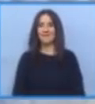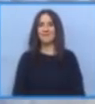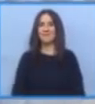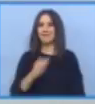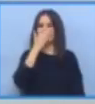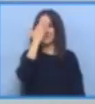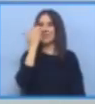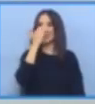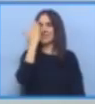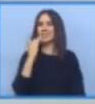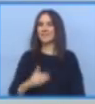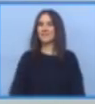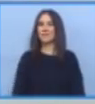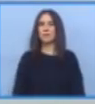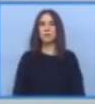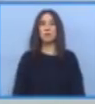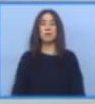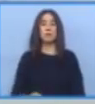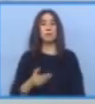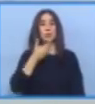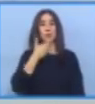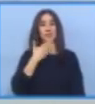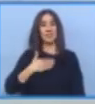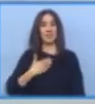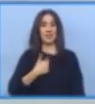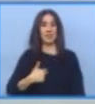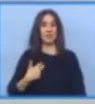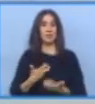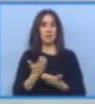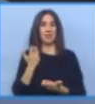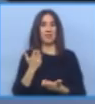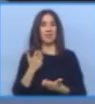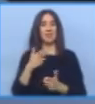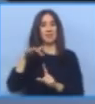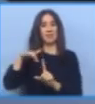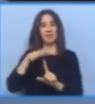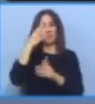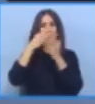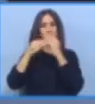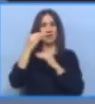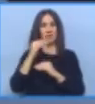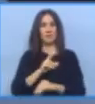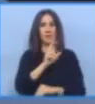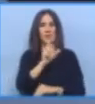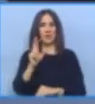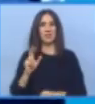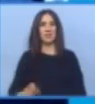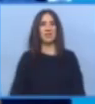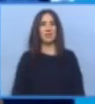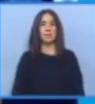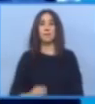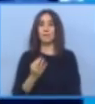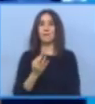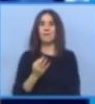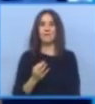Difícil. Pois. Mas é a experiência que marca o cristianismo, dos discípulos missionários. Não é? Isso. Ainda que a